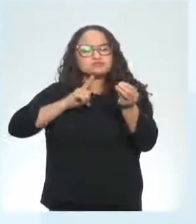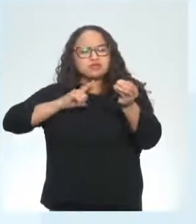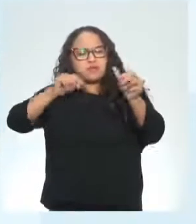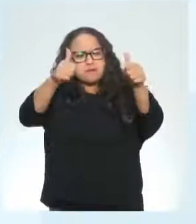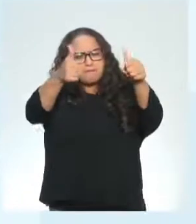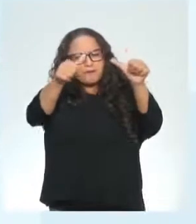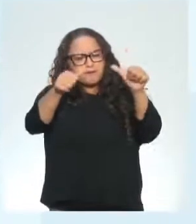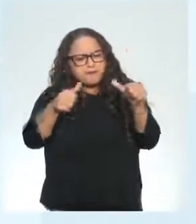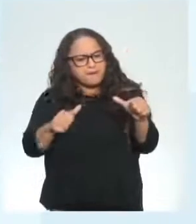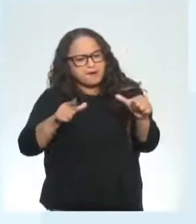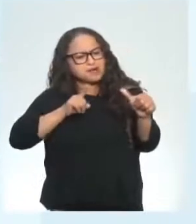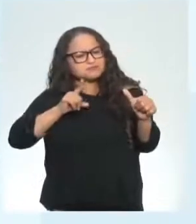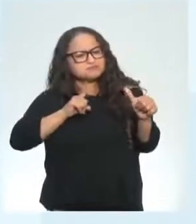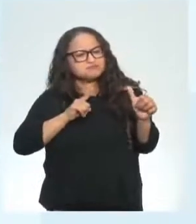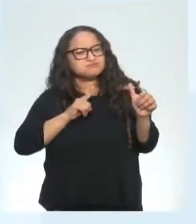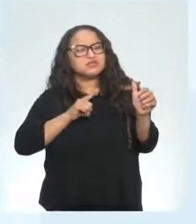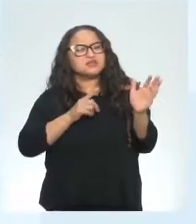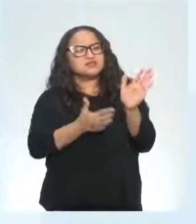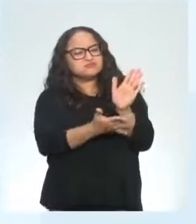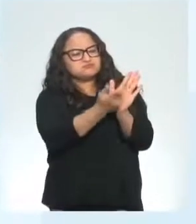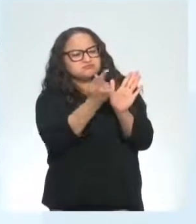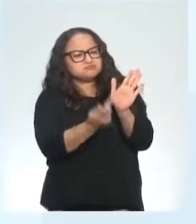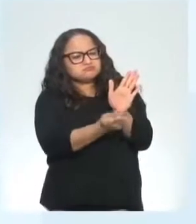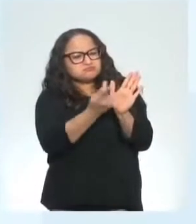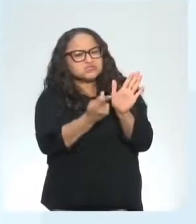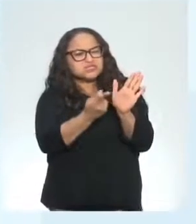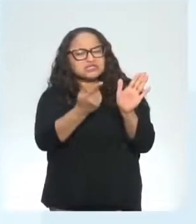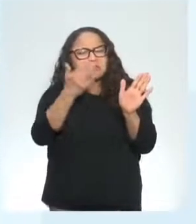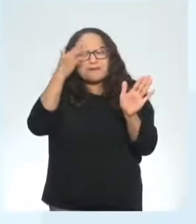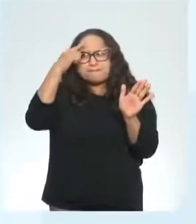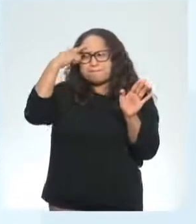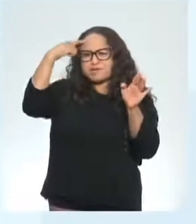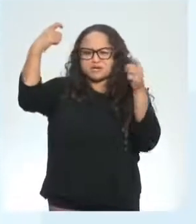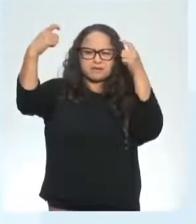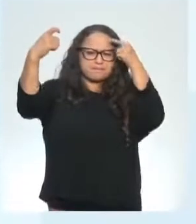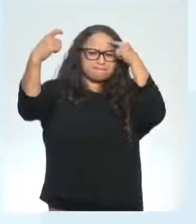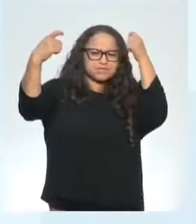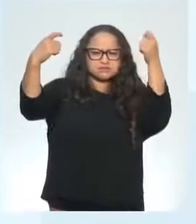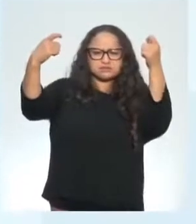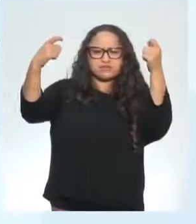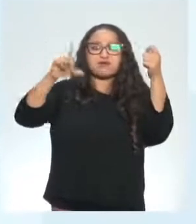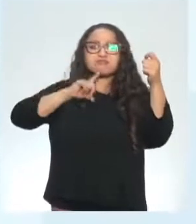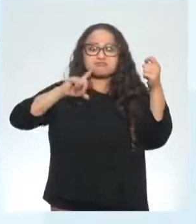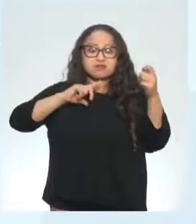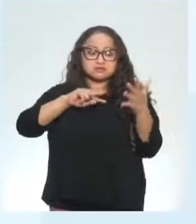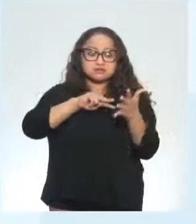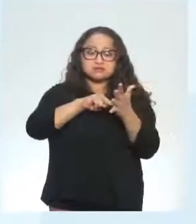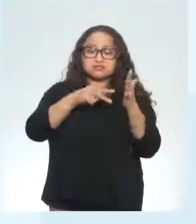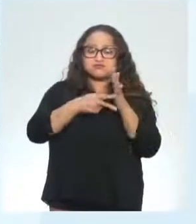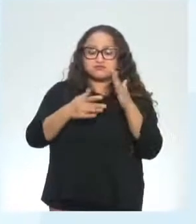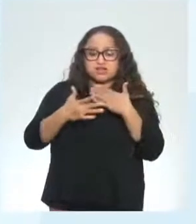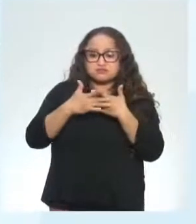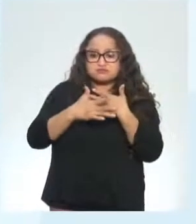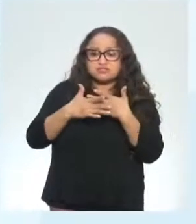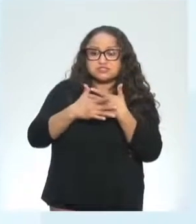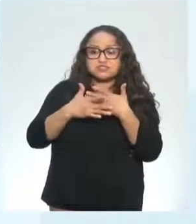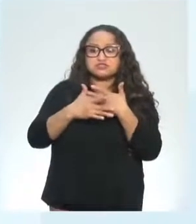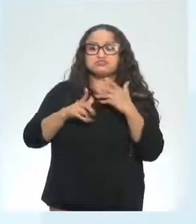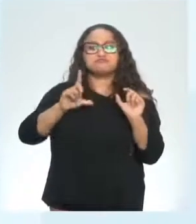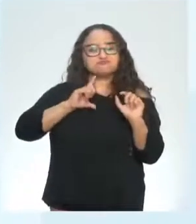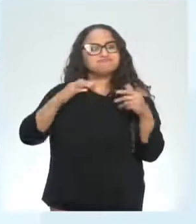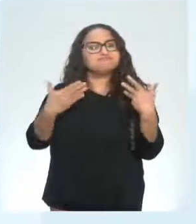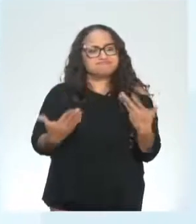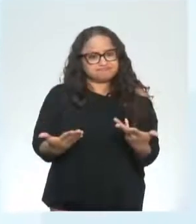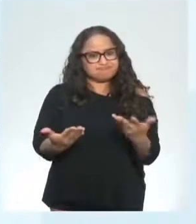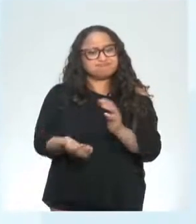ter para que essas ideias e os sentimentos do autor venham à tona e tenham sentido, né, façam sentido para quem observa. Tá